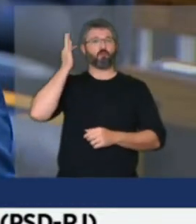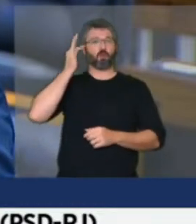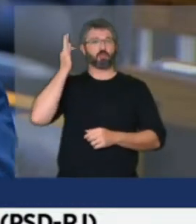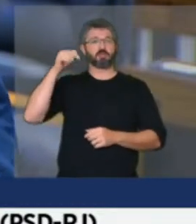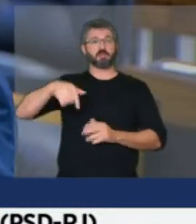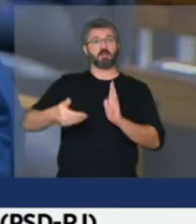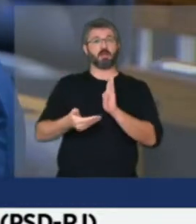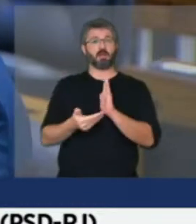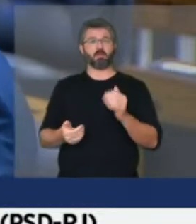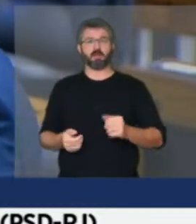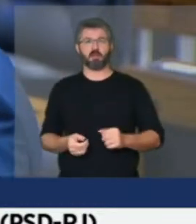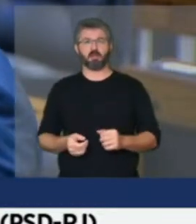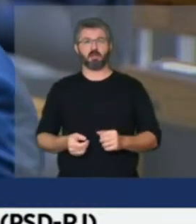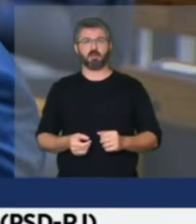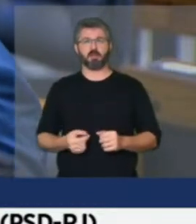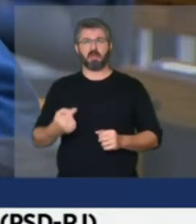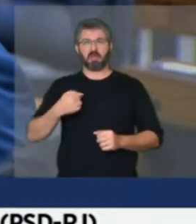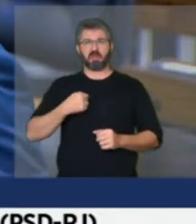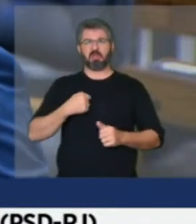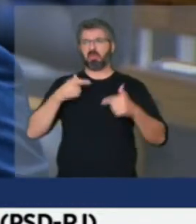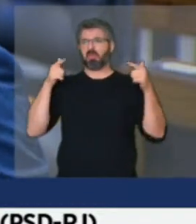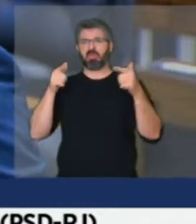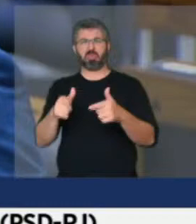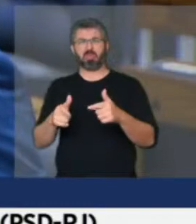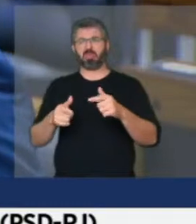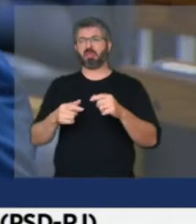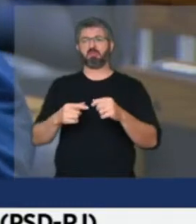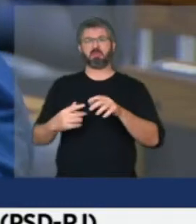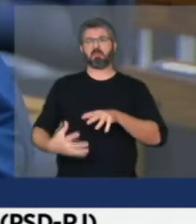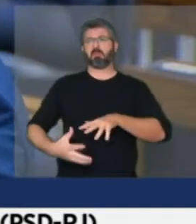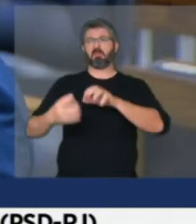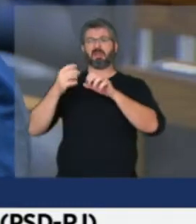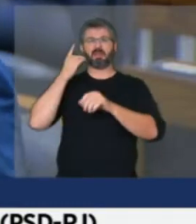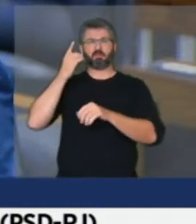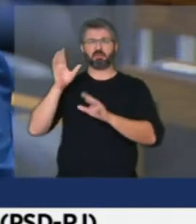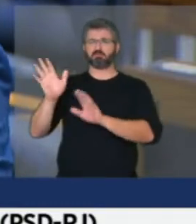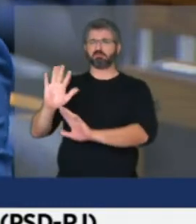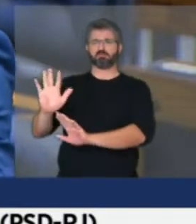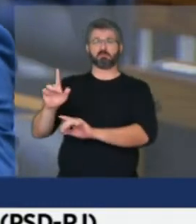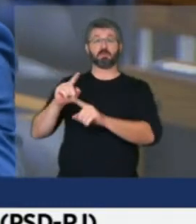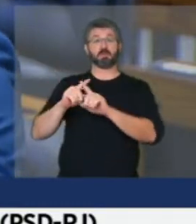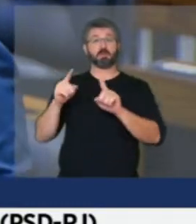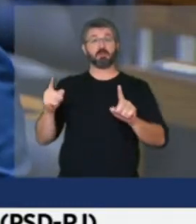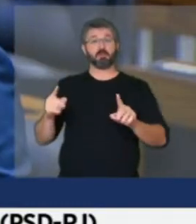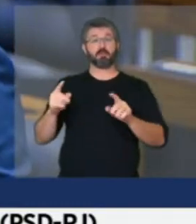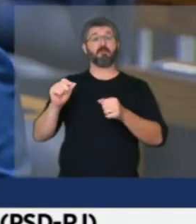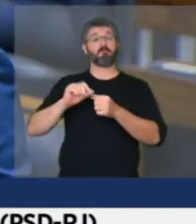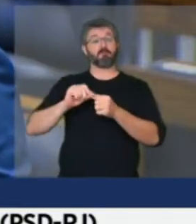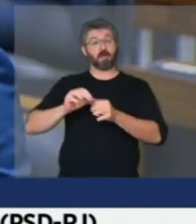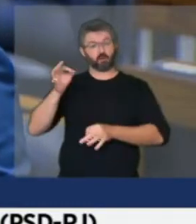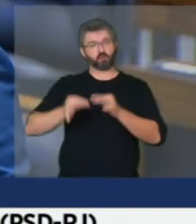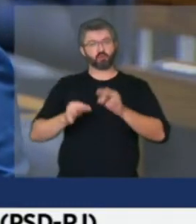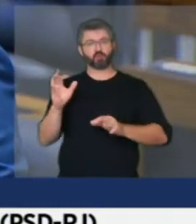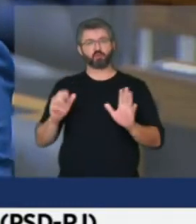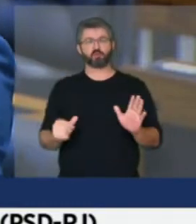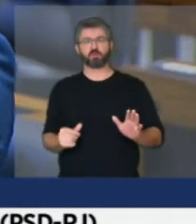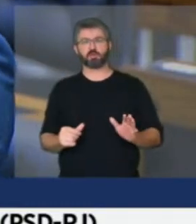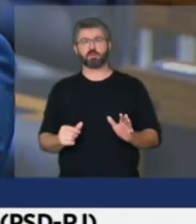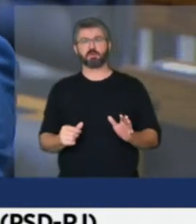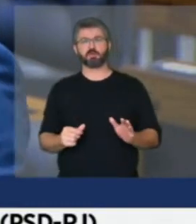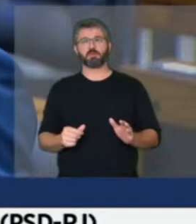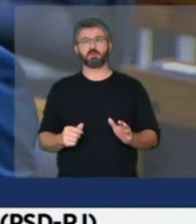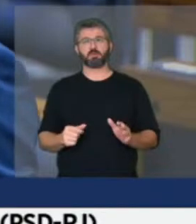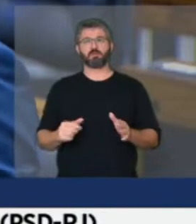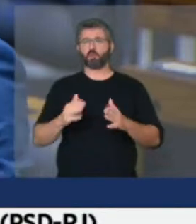casa. Não tripudiei, não tripudio a deputada, mas que seja feita justiça. E todo